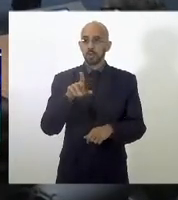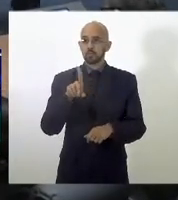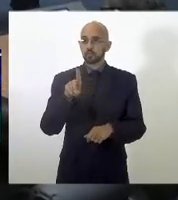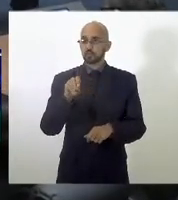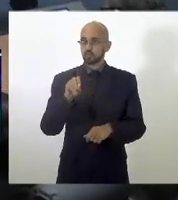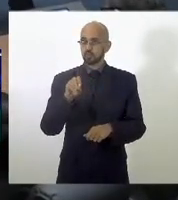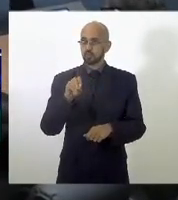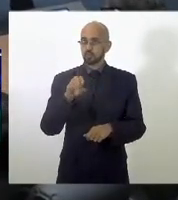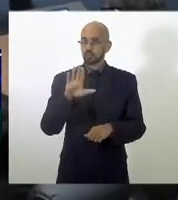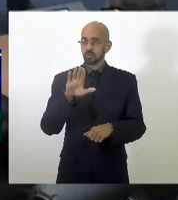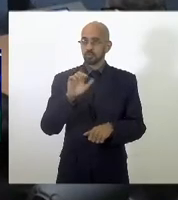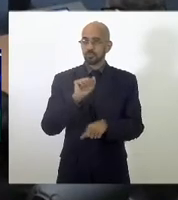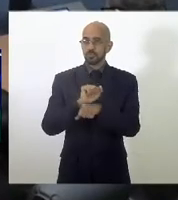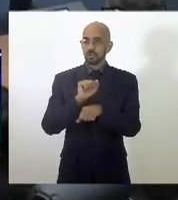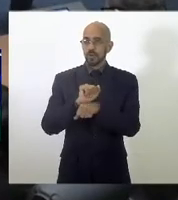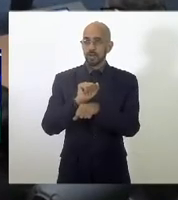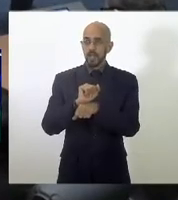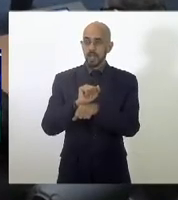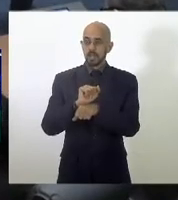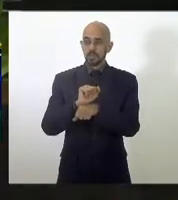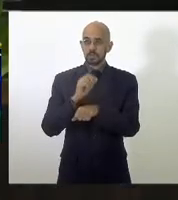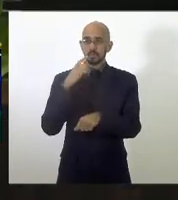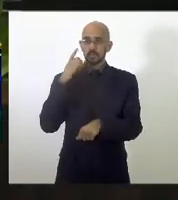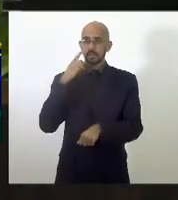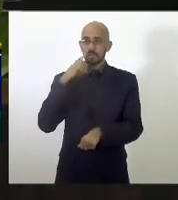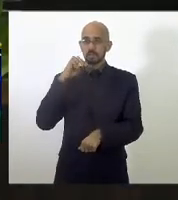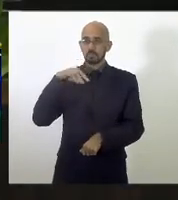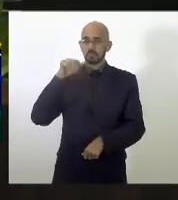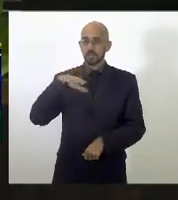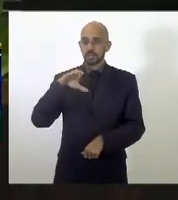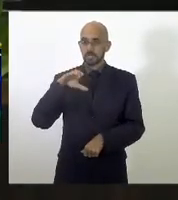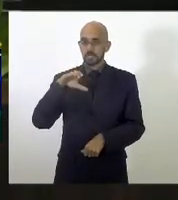Deputado Carlos Mink, atenção, assessoria do som.